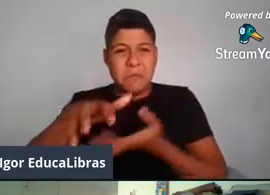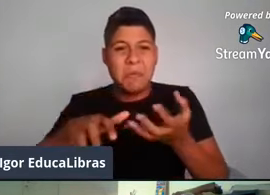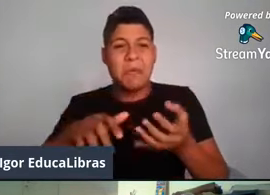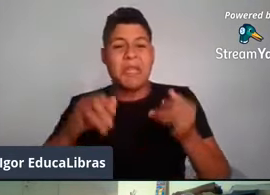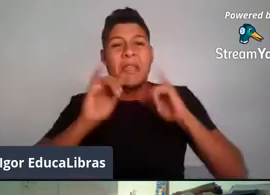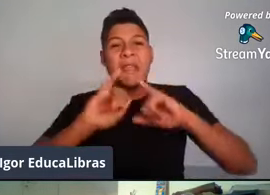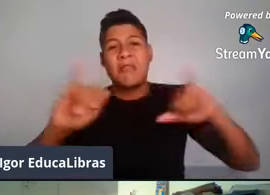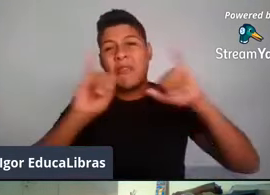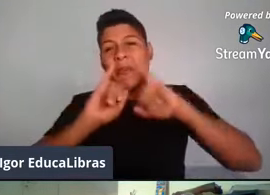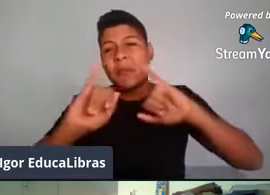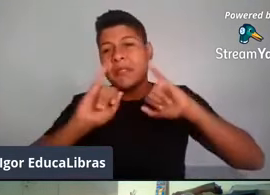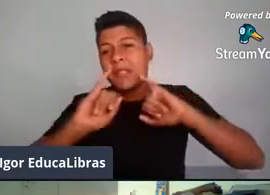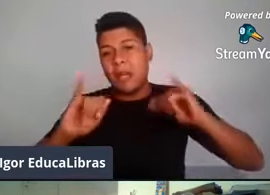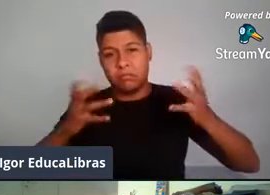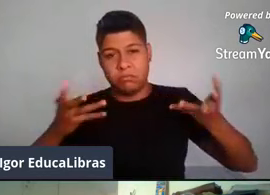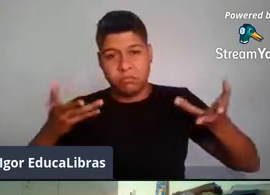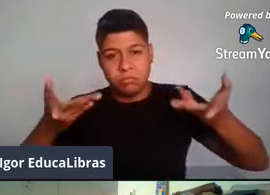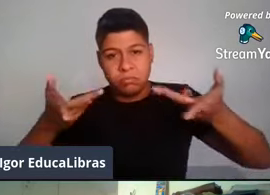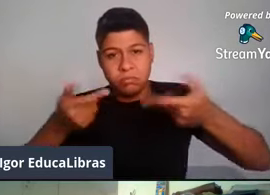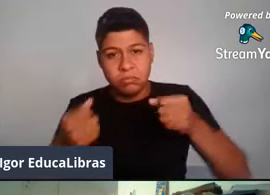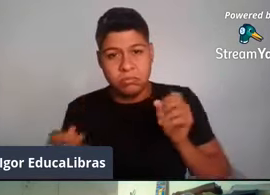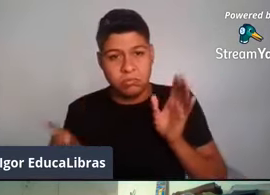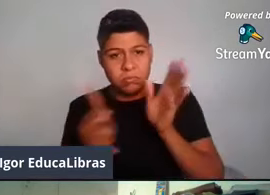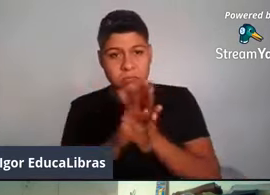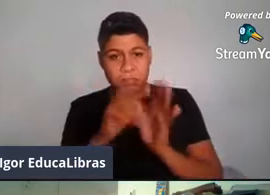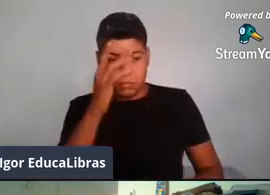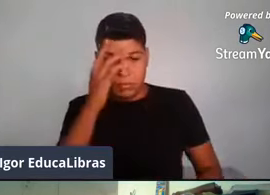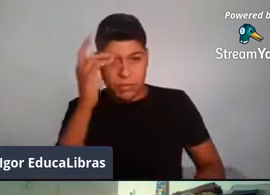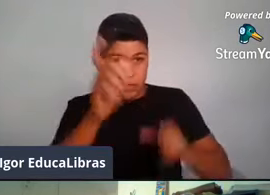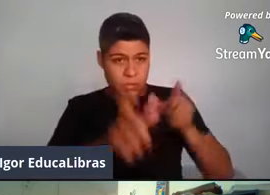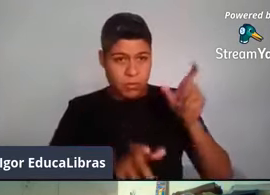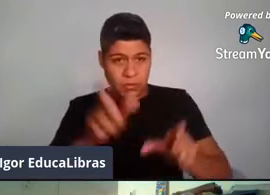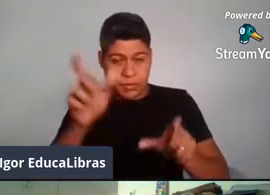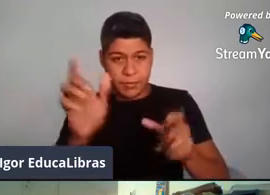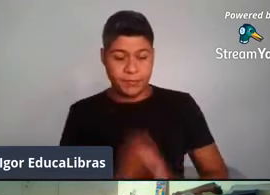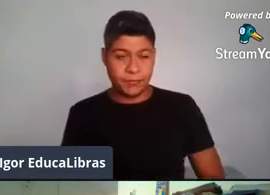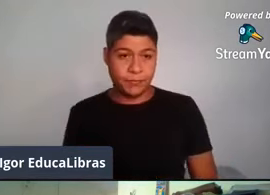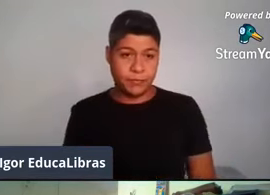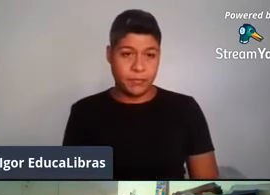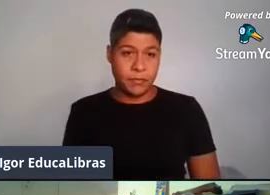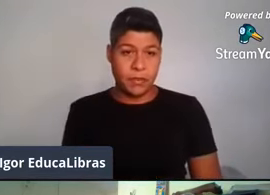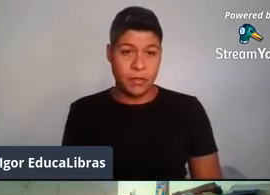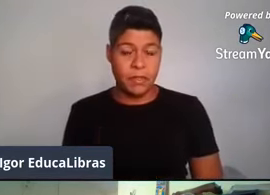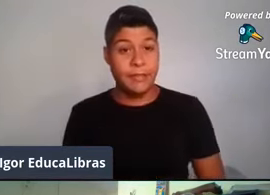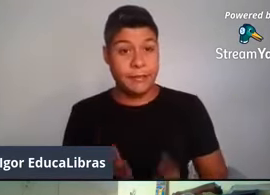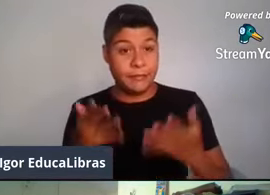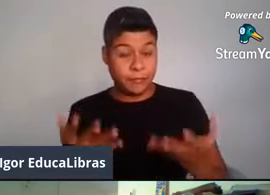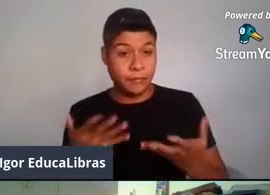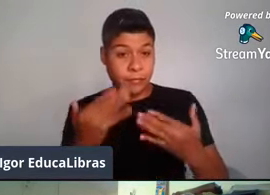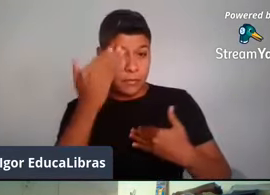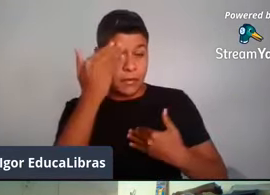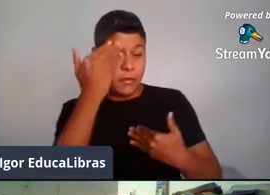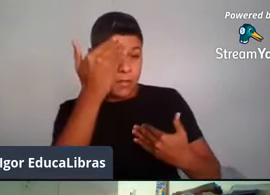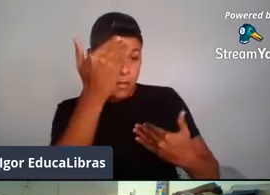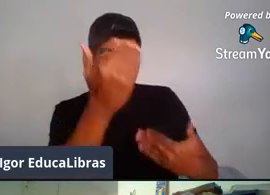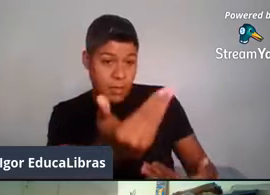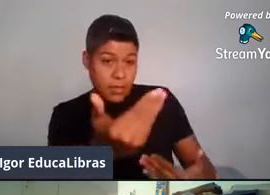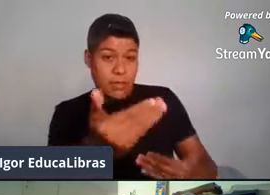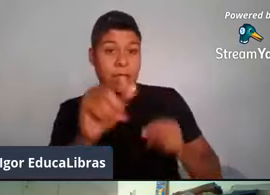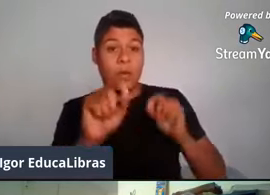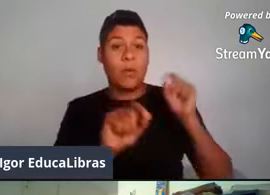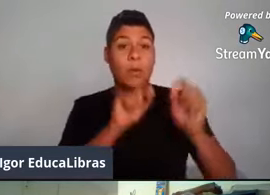informações relevantes para o nosso público. Então, eu gostaria de agradecer muitíssimo